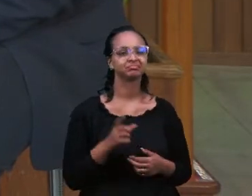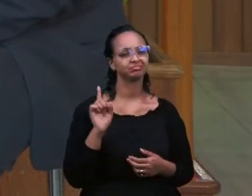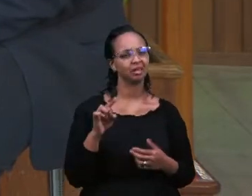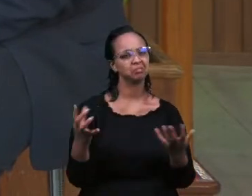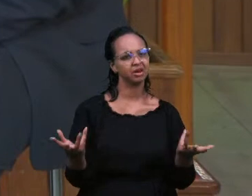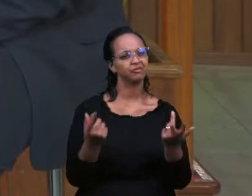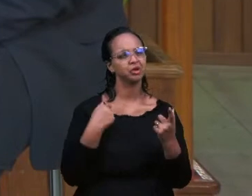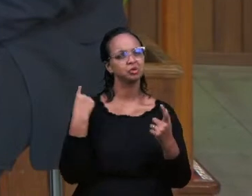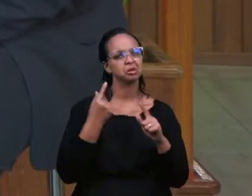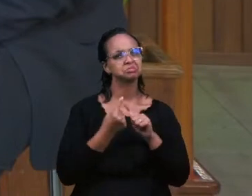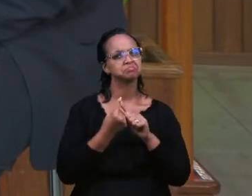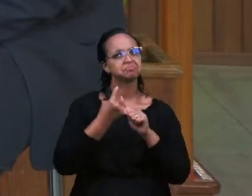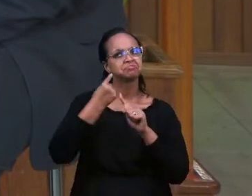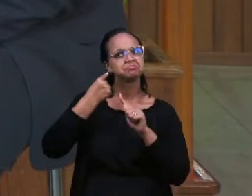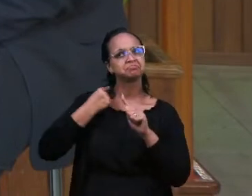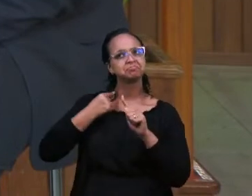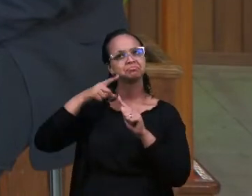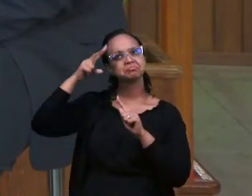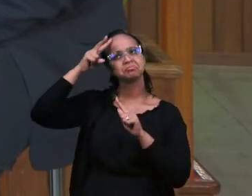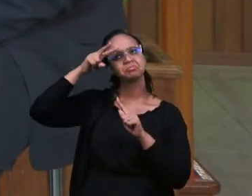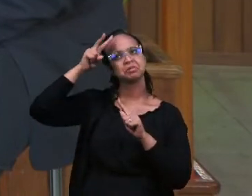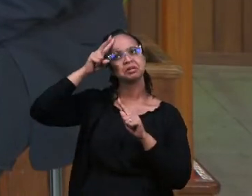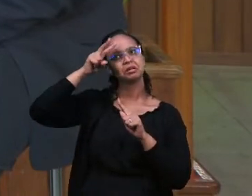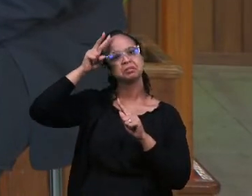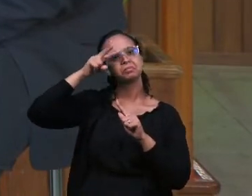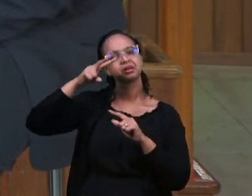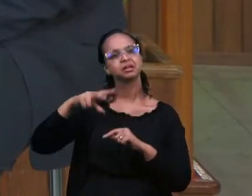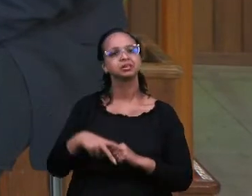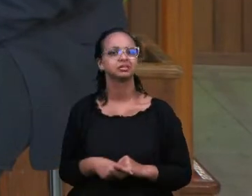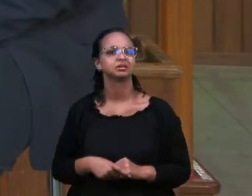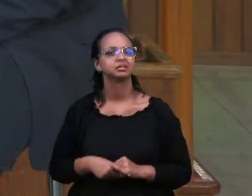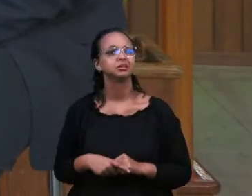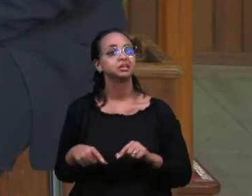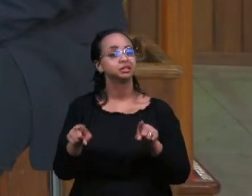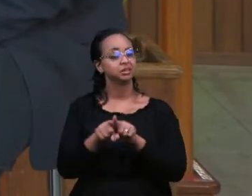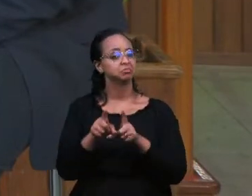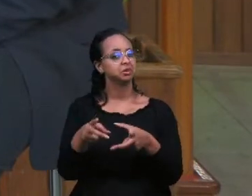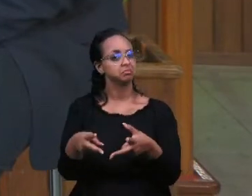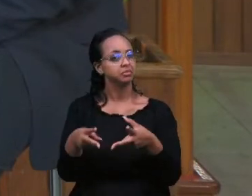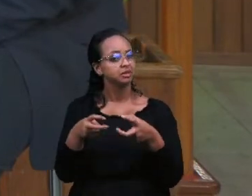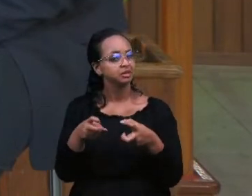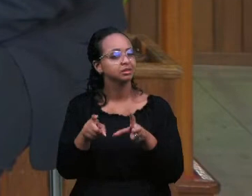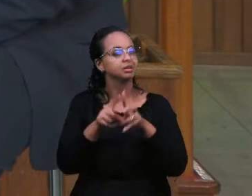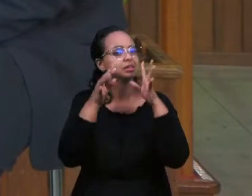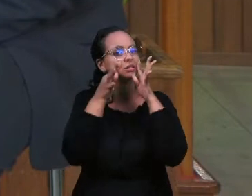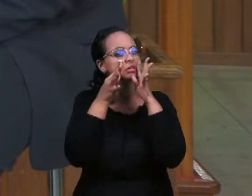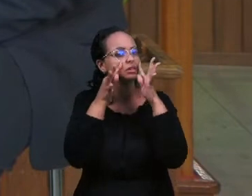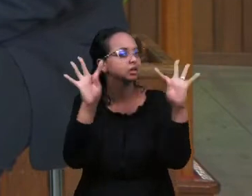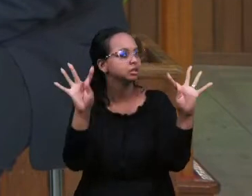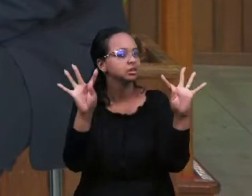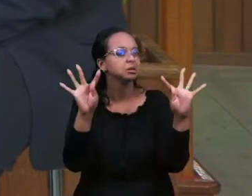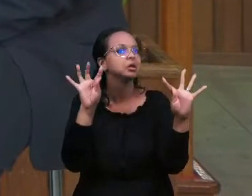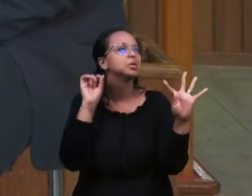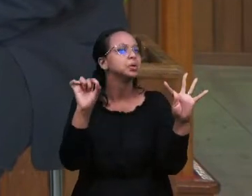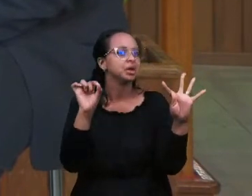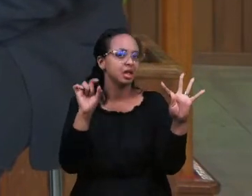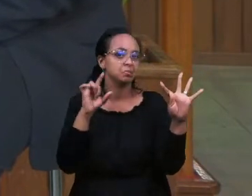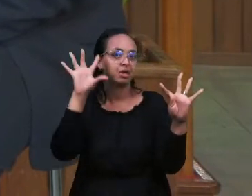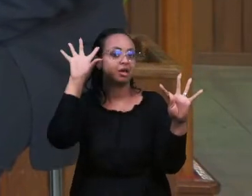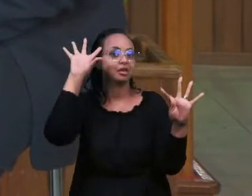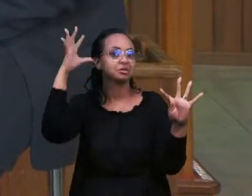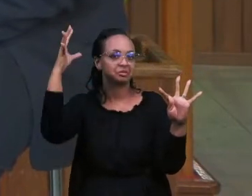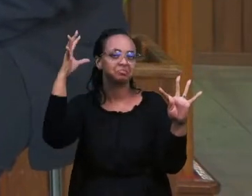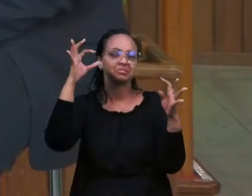para trás e perceber, testemunhar de que foi uma decisão muito